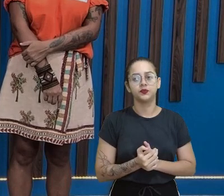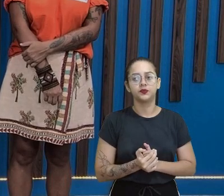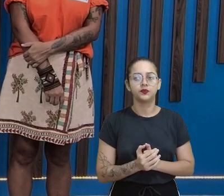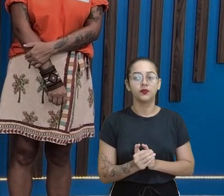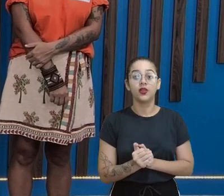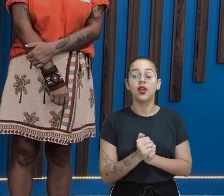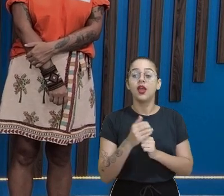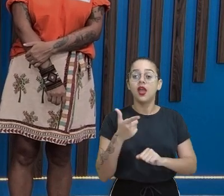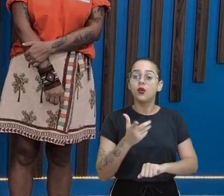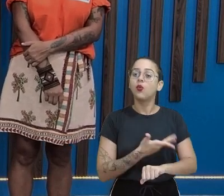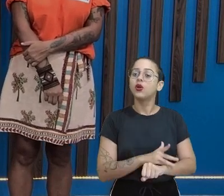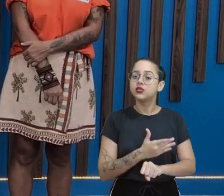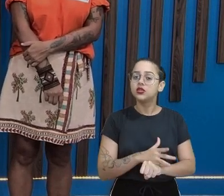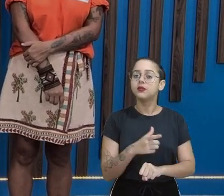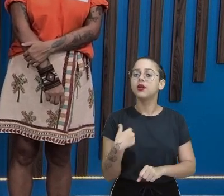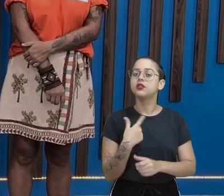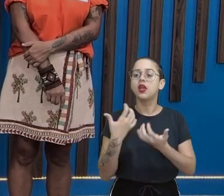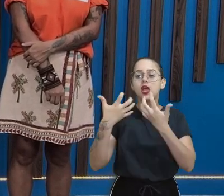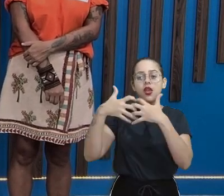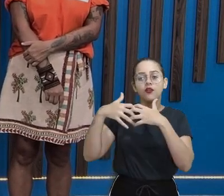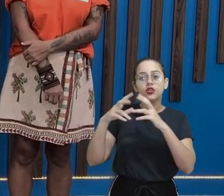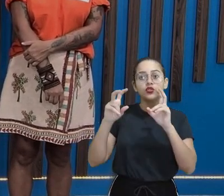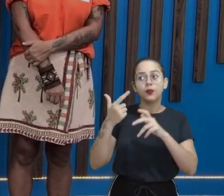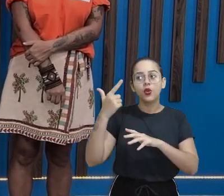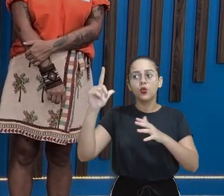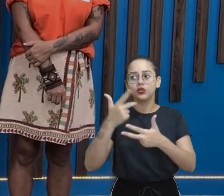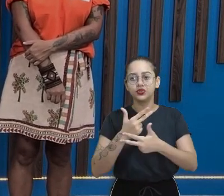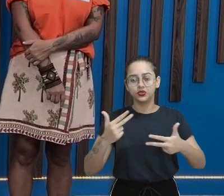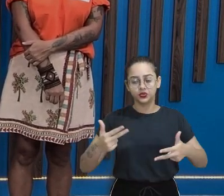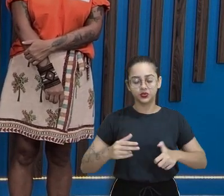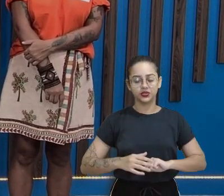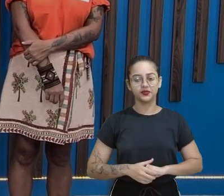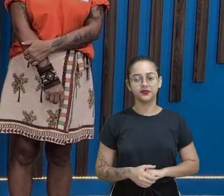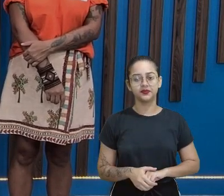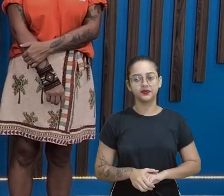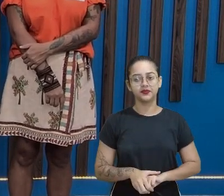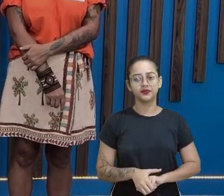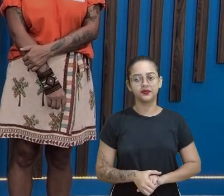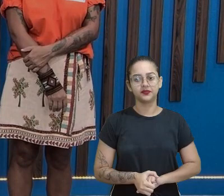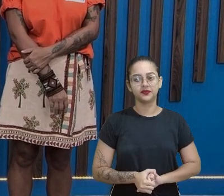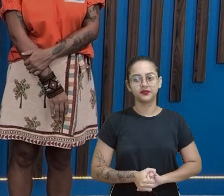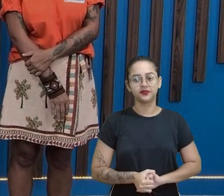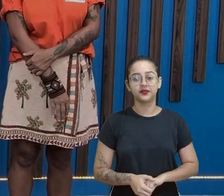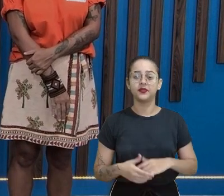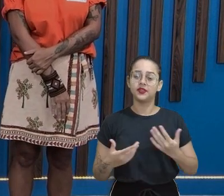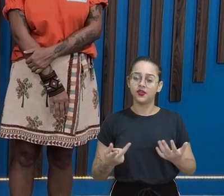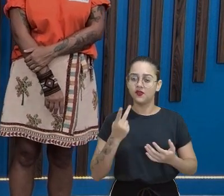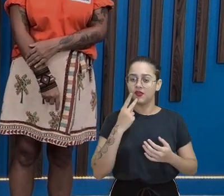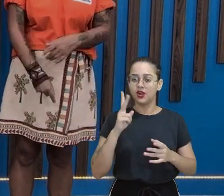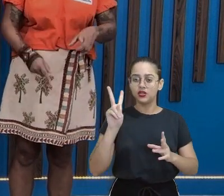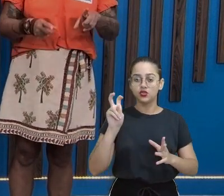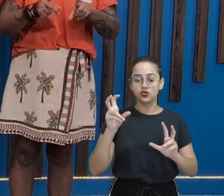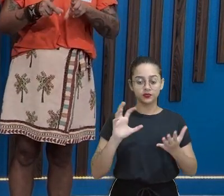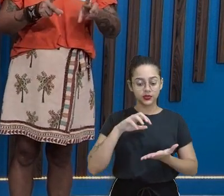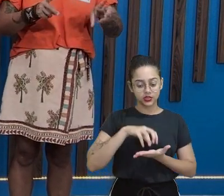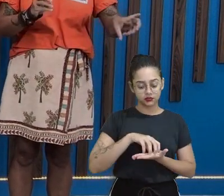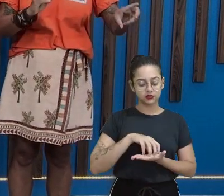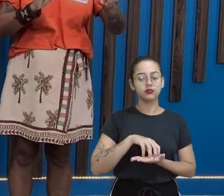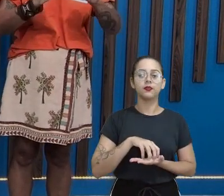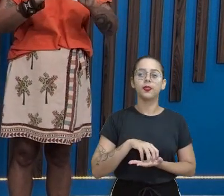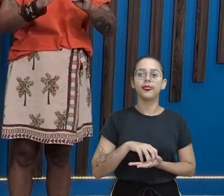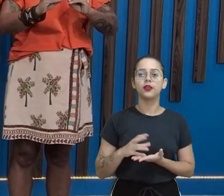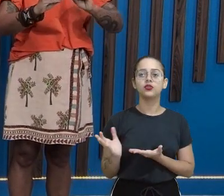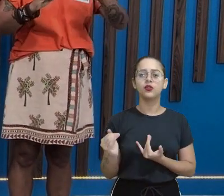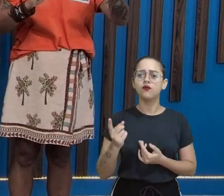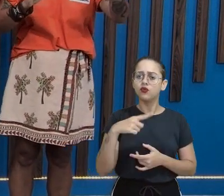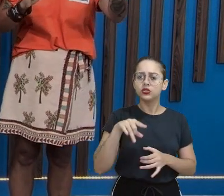exercício para a gente refletir sobre outras coisas também, né? Não só sobre aquele tema específico. É, até porque falar em protagonismo juvenil, vocês estão já